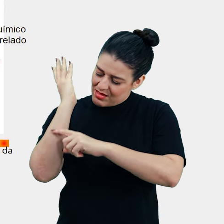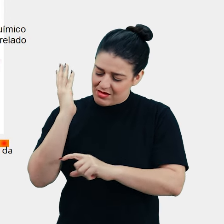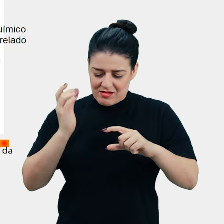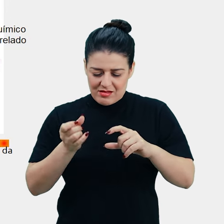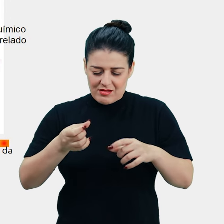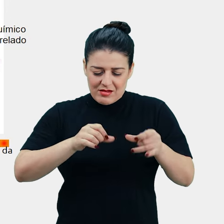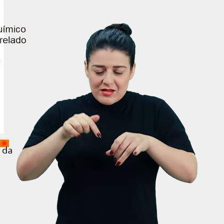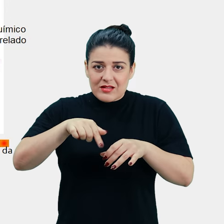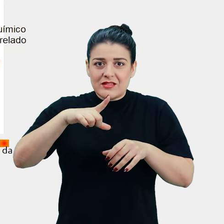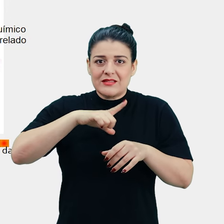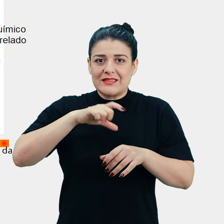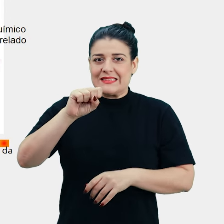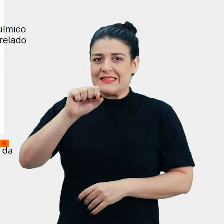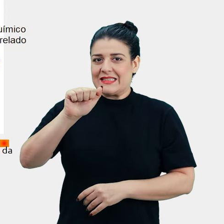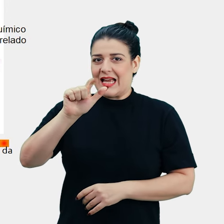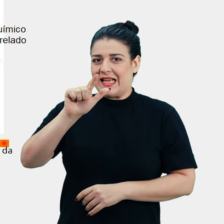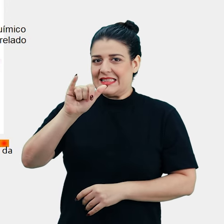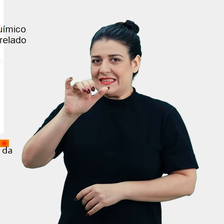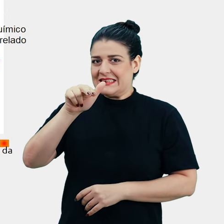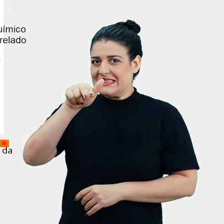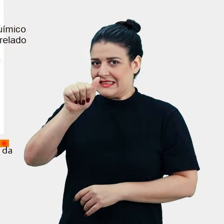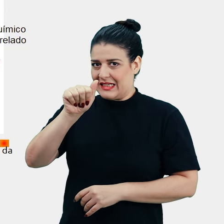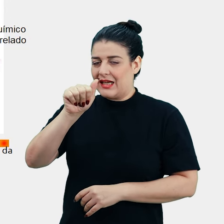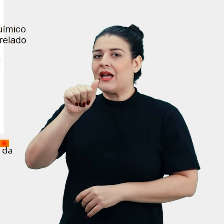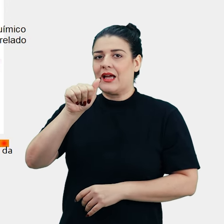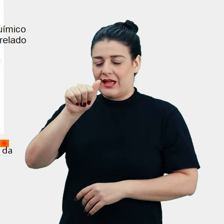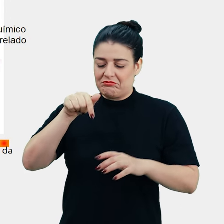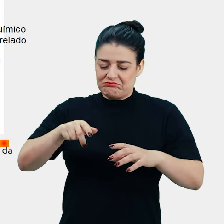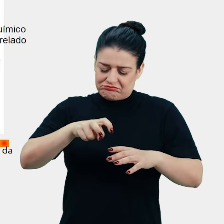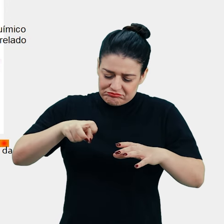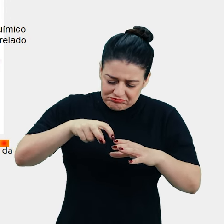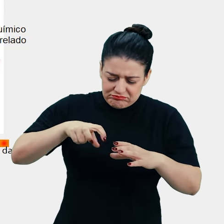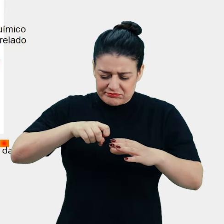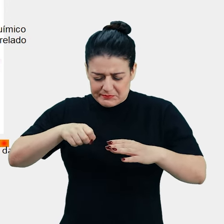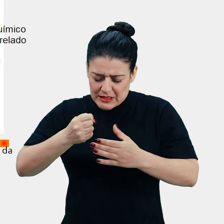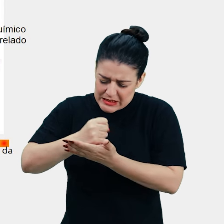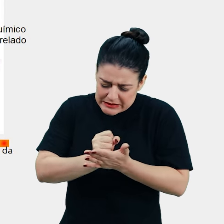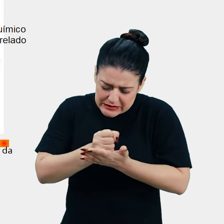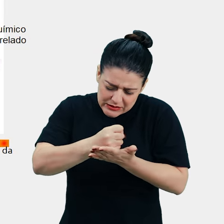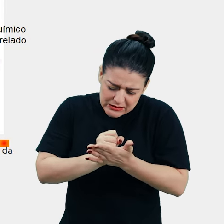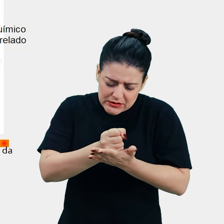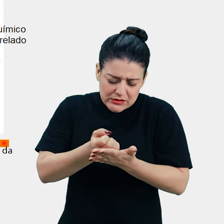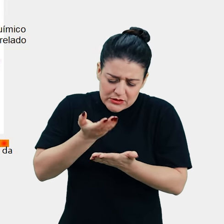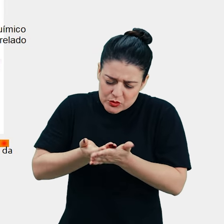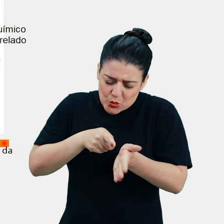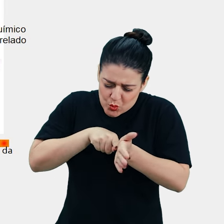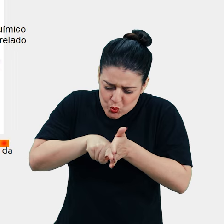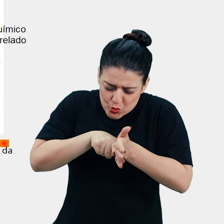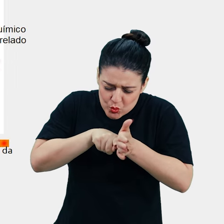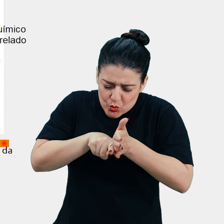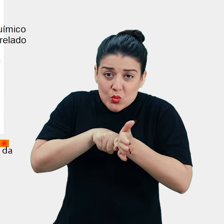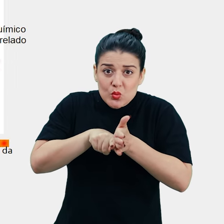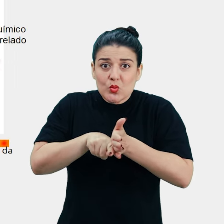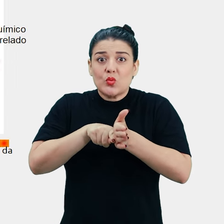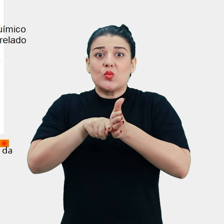que nós chamamos de salicilina. Então, houve a extração dessa substância e todo um estudo em cima dessa